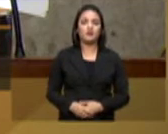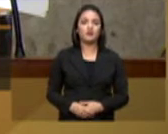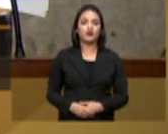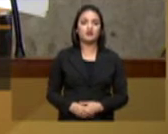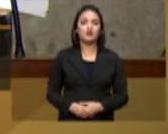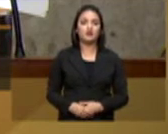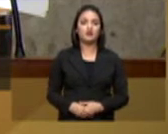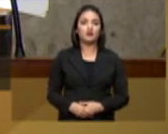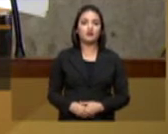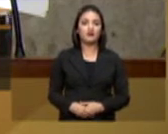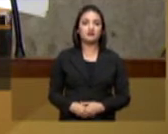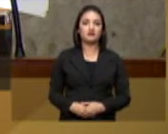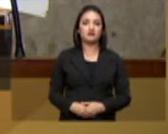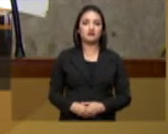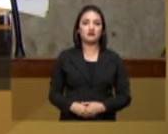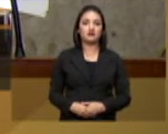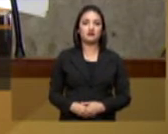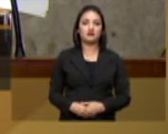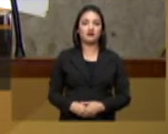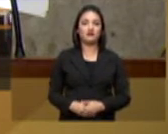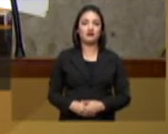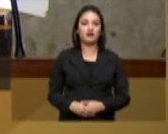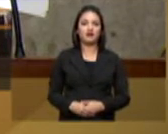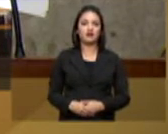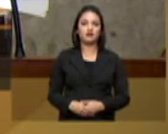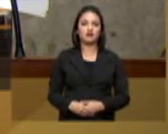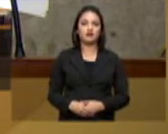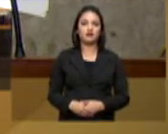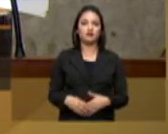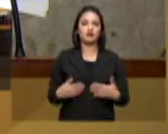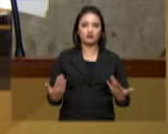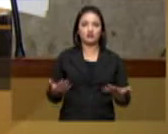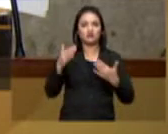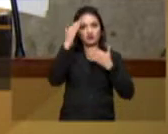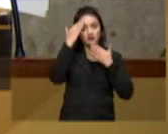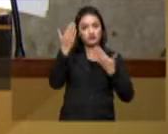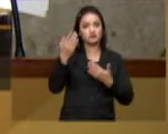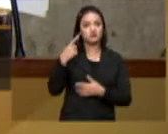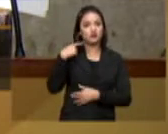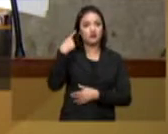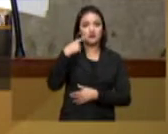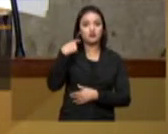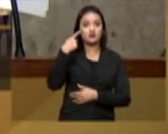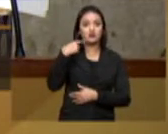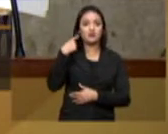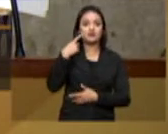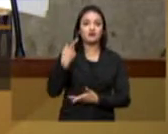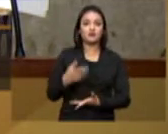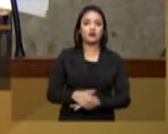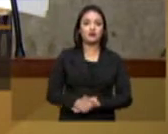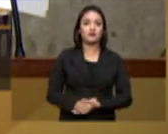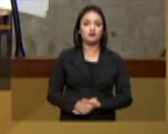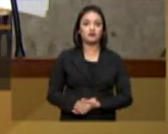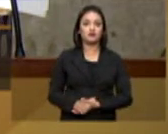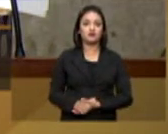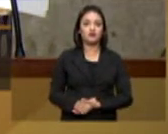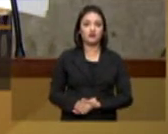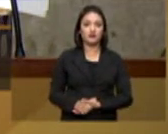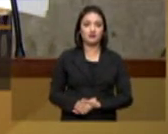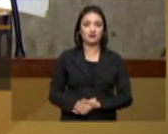Agradeço a doutora Ariane Costa Guimarães e agora concedo a palavra ao doutor